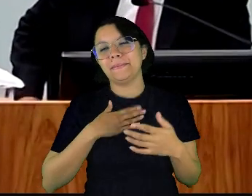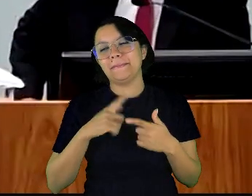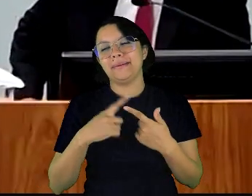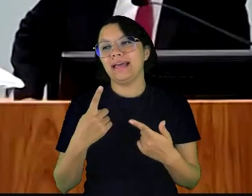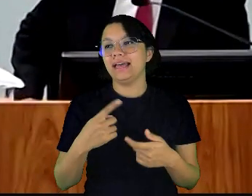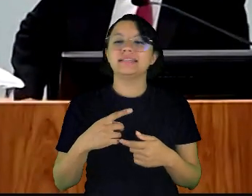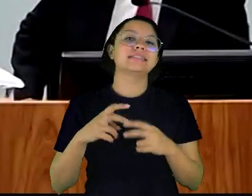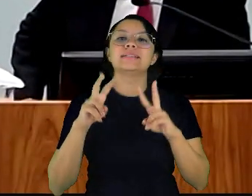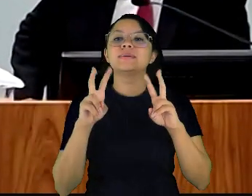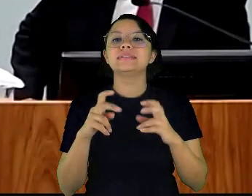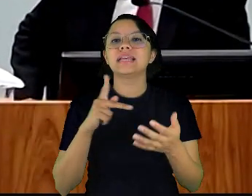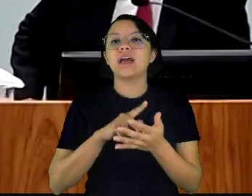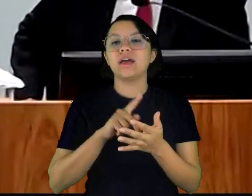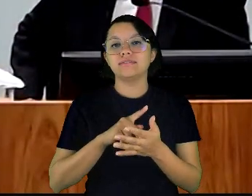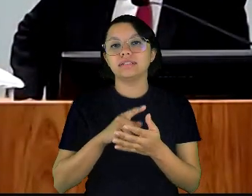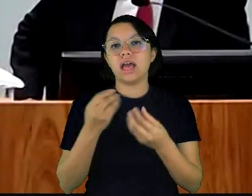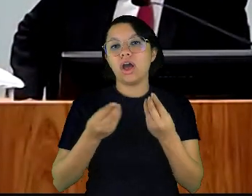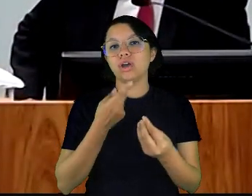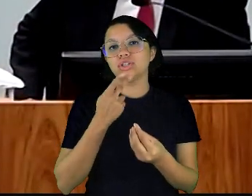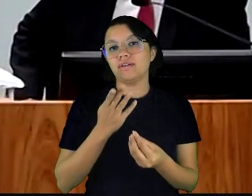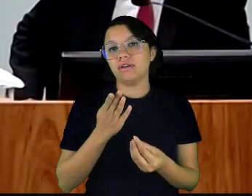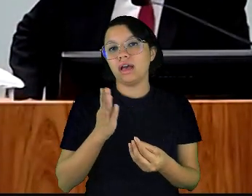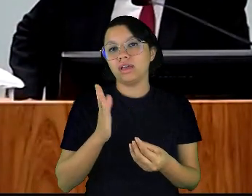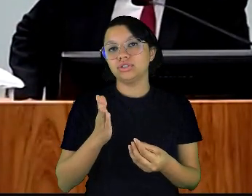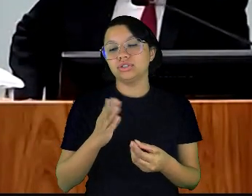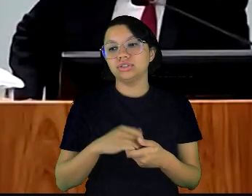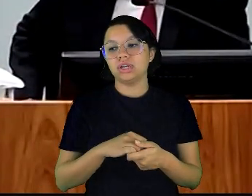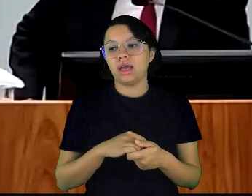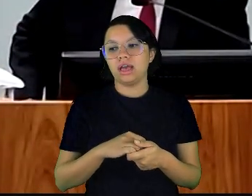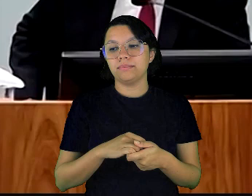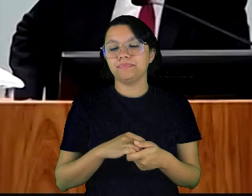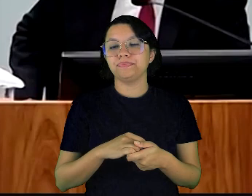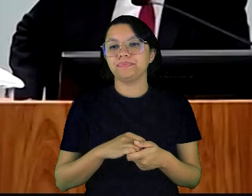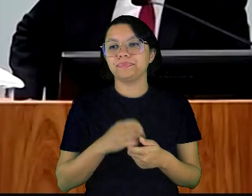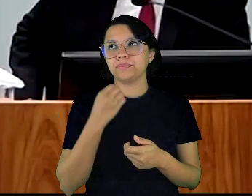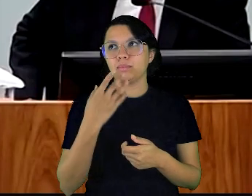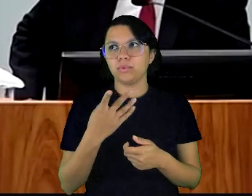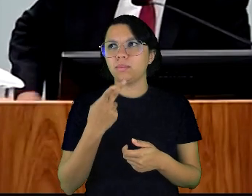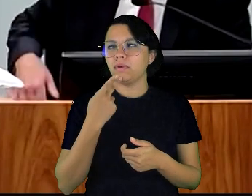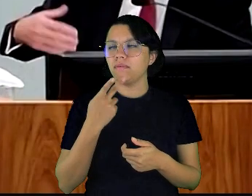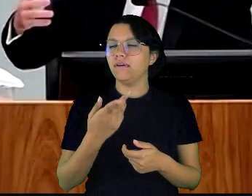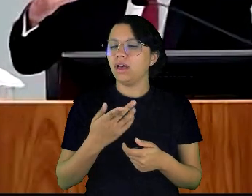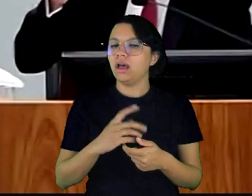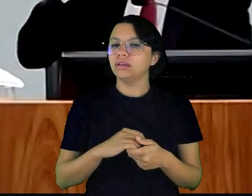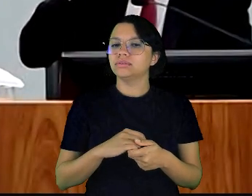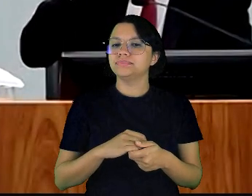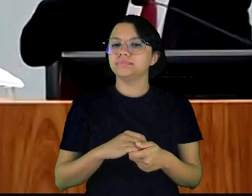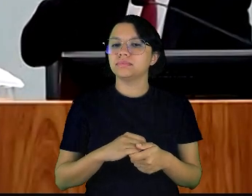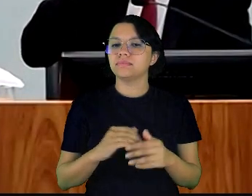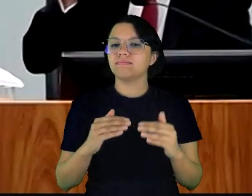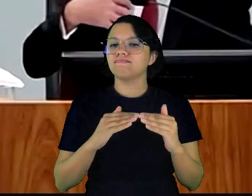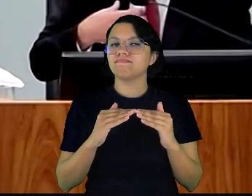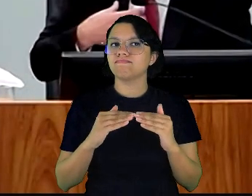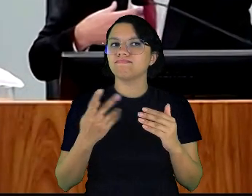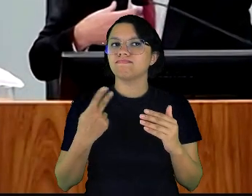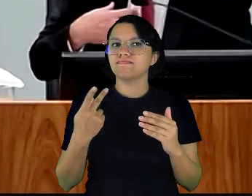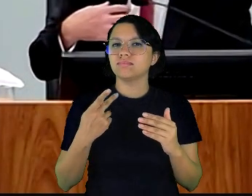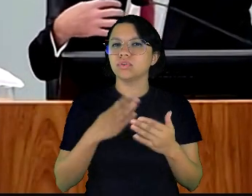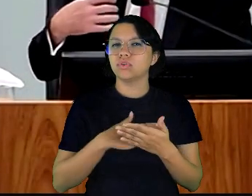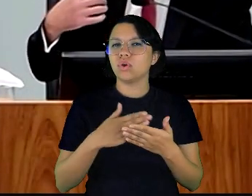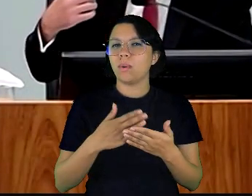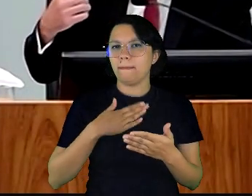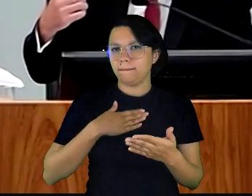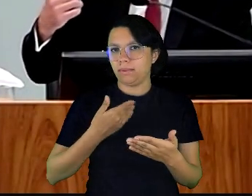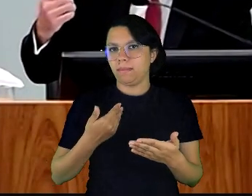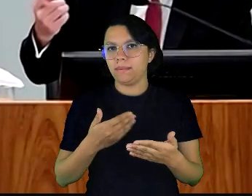tema realmente, né, como já foi colocado pelo Dr. Fire, ele colocou muito bem, e assim, a gente começa, pelo menos da minha parte,